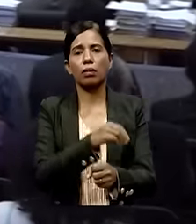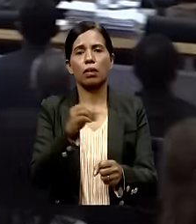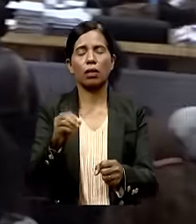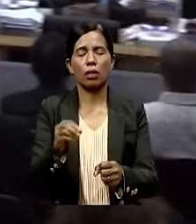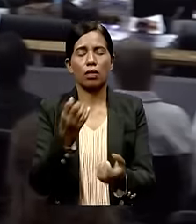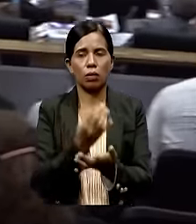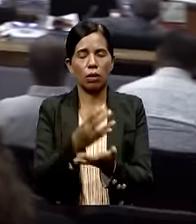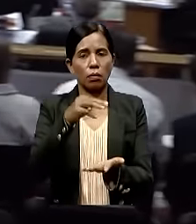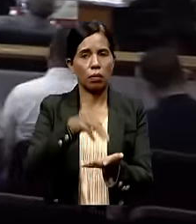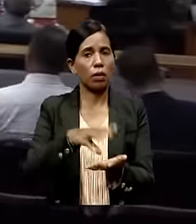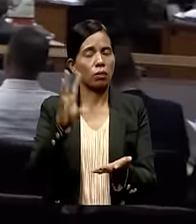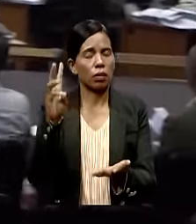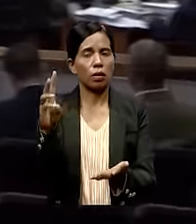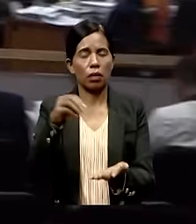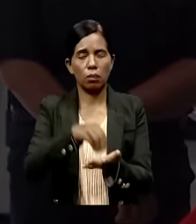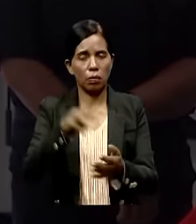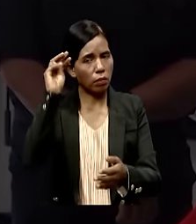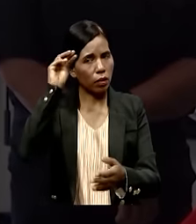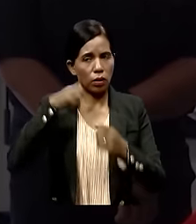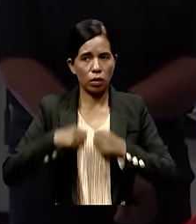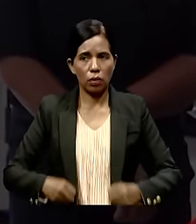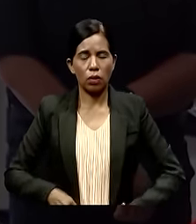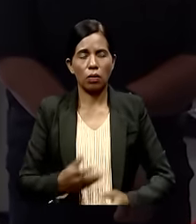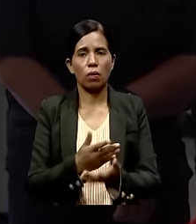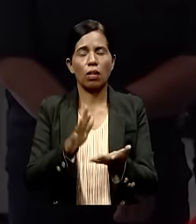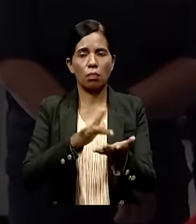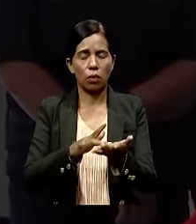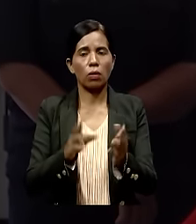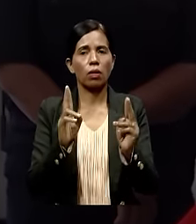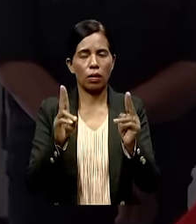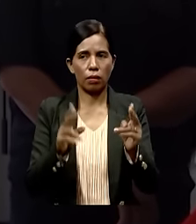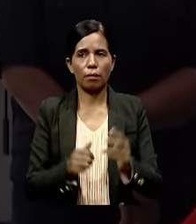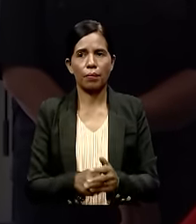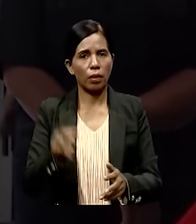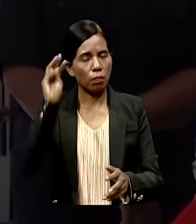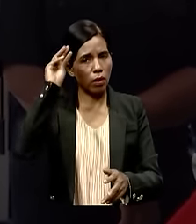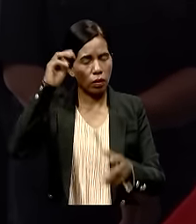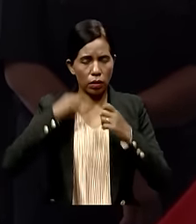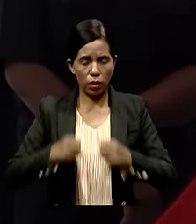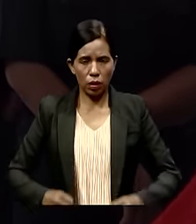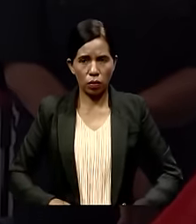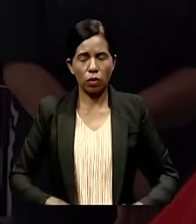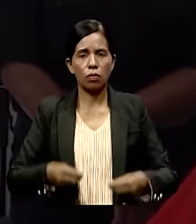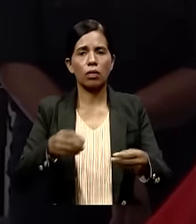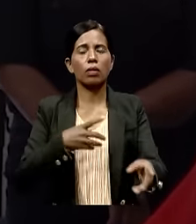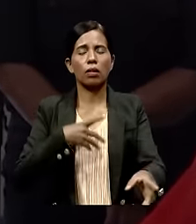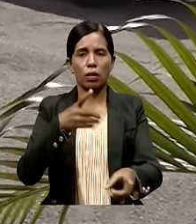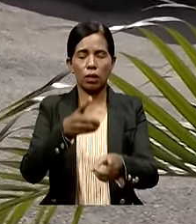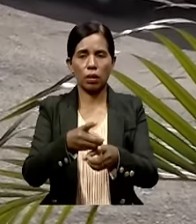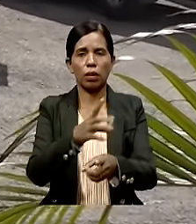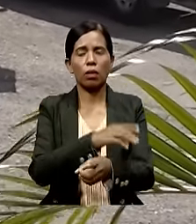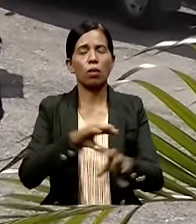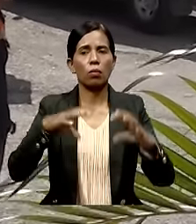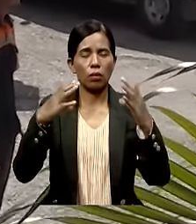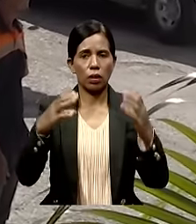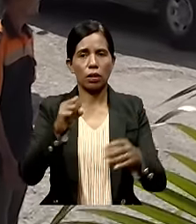toconen, aloca para o Ministério da Saúde, onde compra Aimoro com pedido urgência. No nem ministra Saúde foi a adjudicação direita para a companhia Salimago